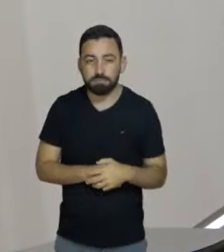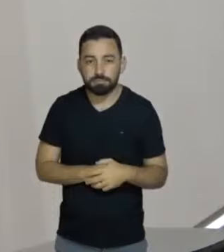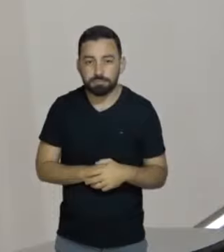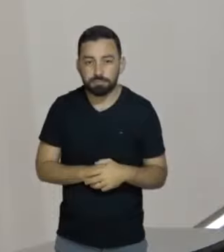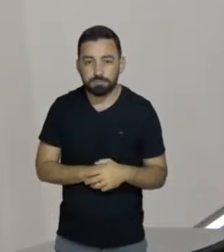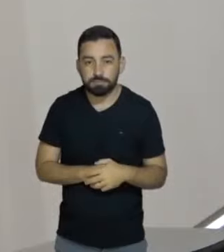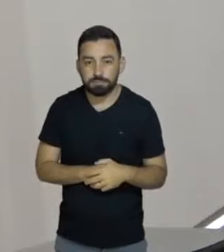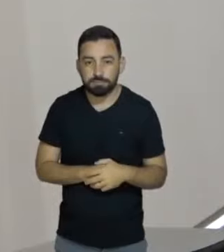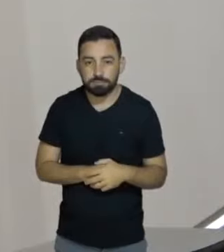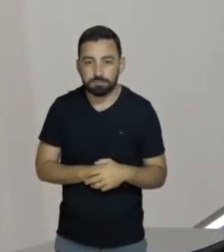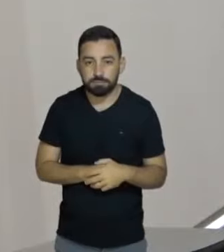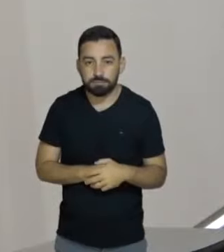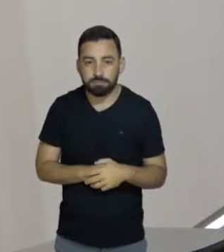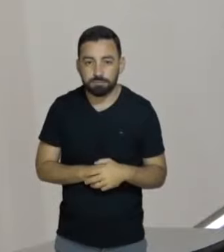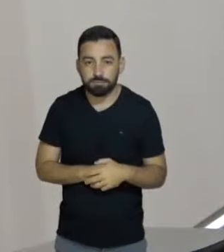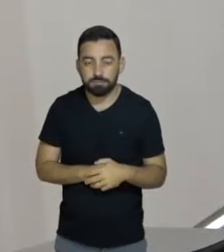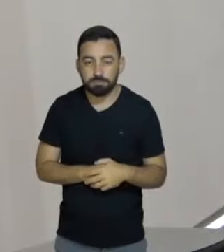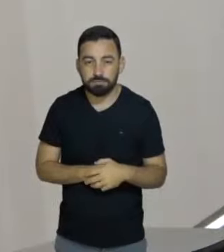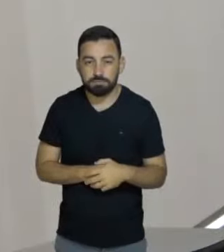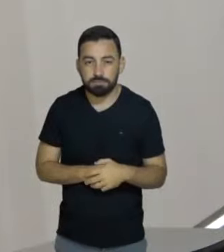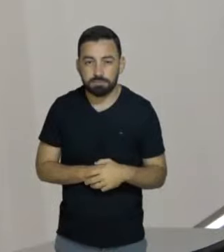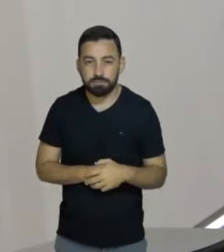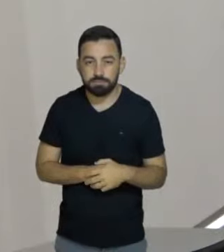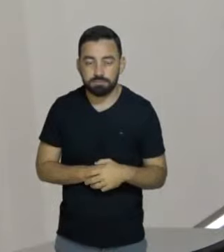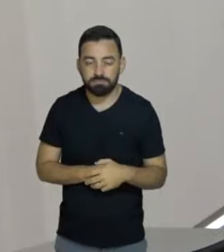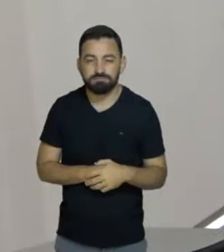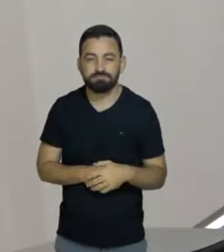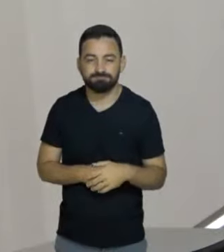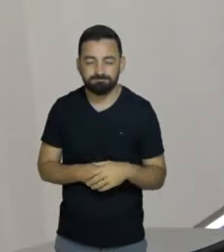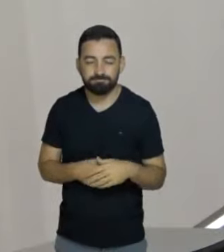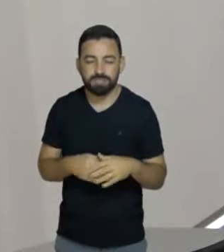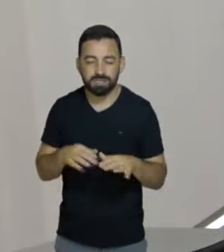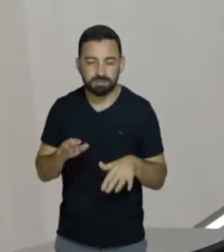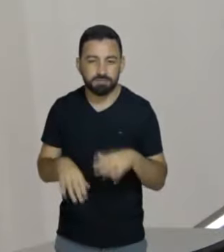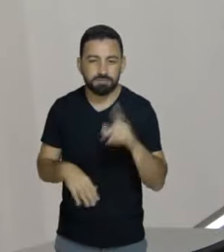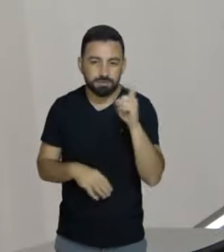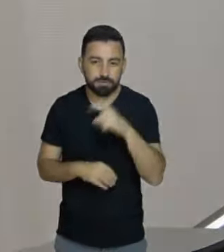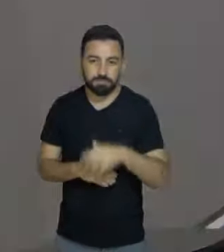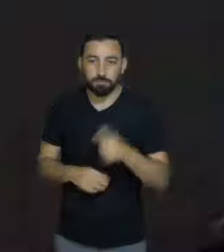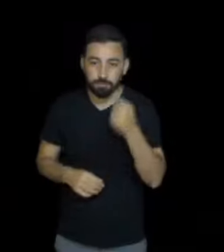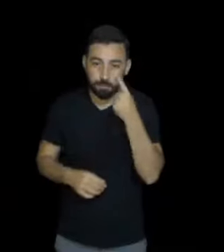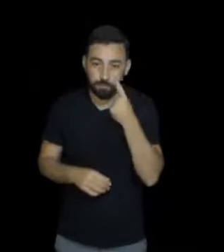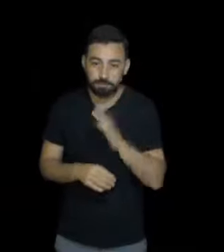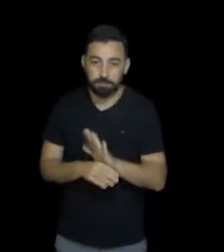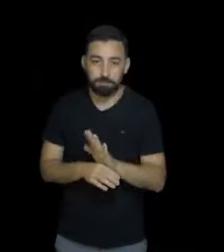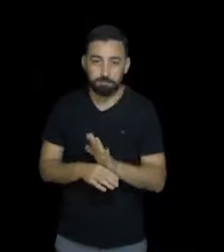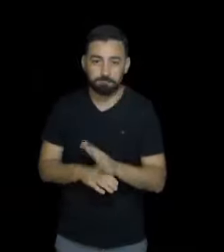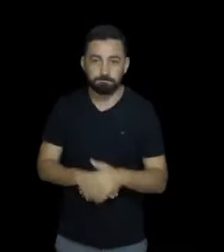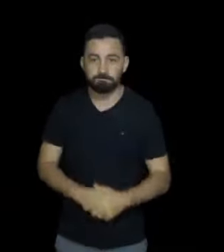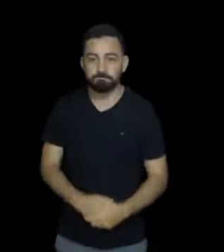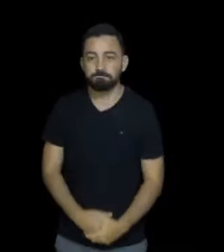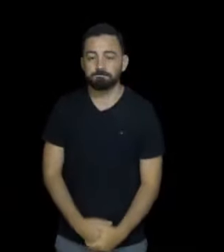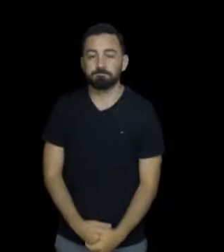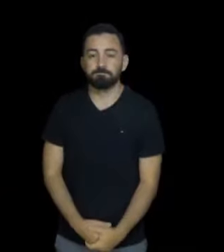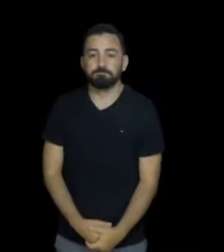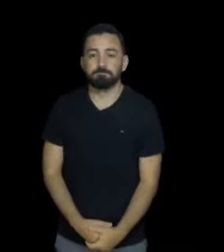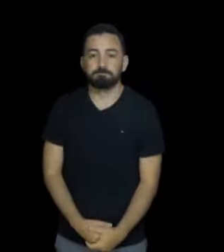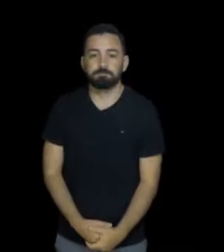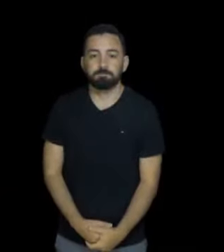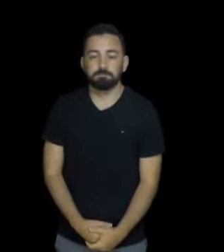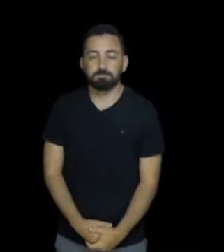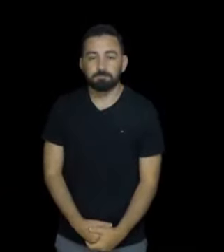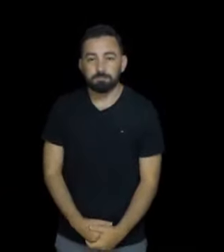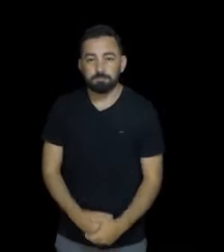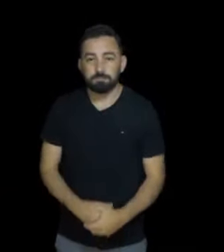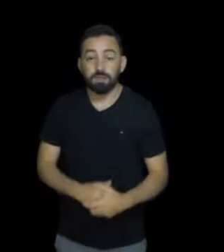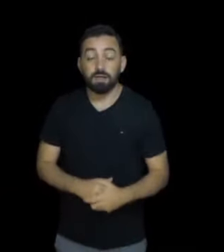principalmente Pinhalzinho para o Oeste. Faz favor. Aí, pessoal, voltando para casa hoje, trecho da BR-282